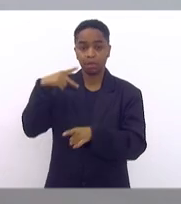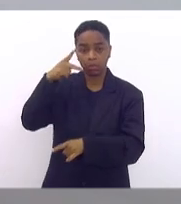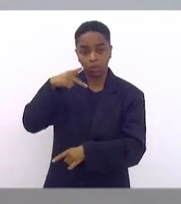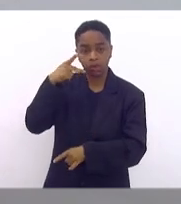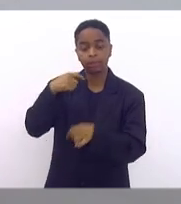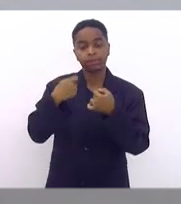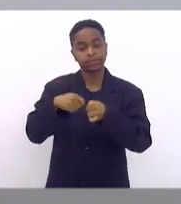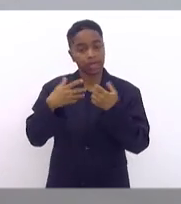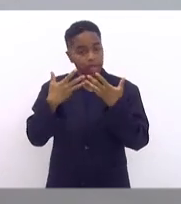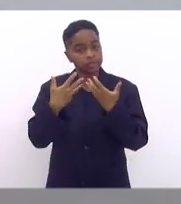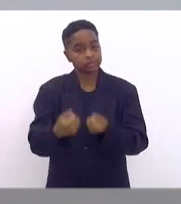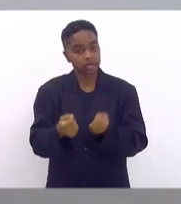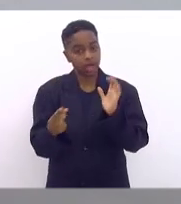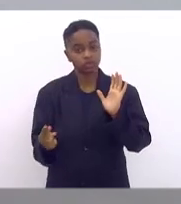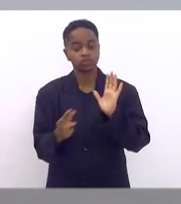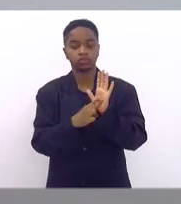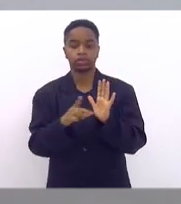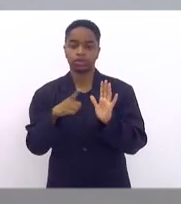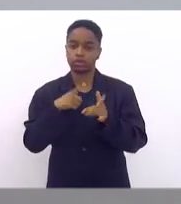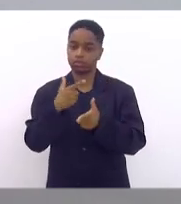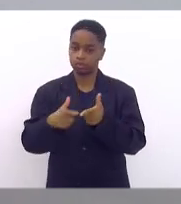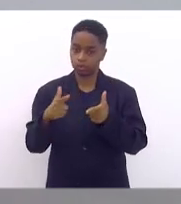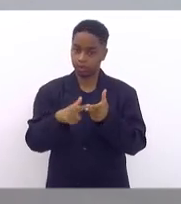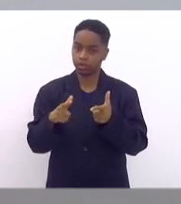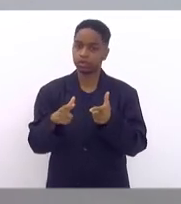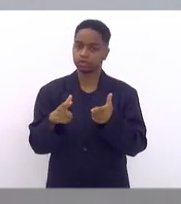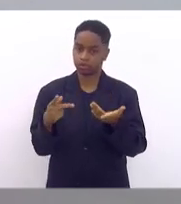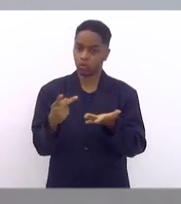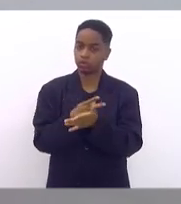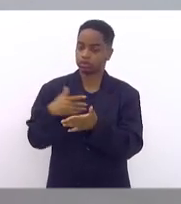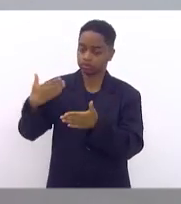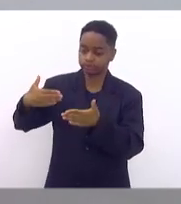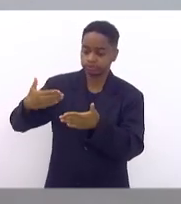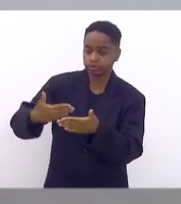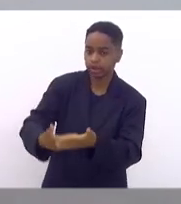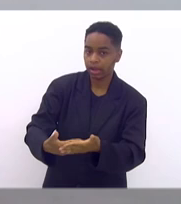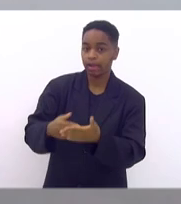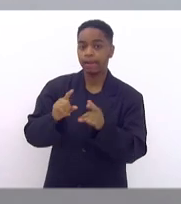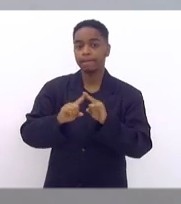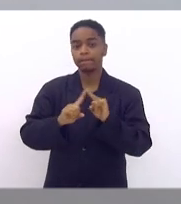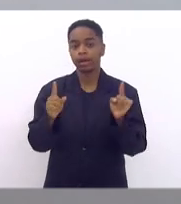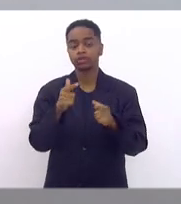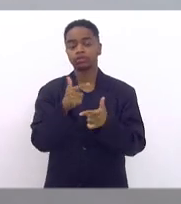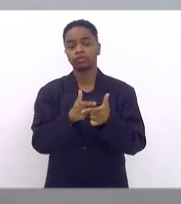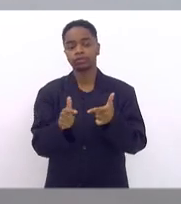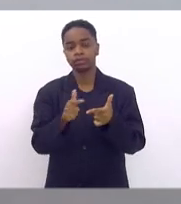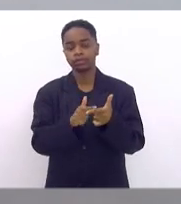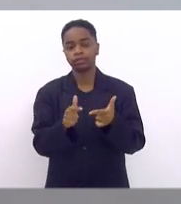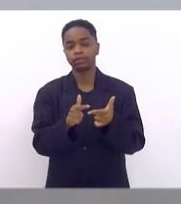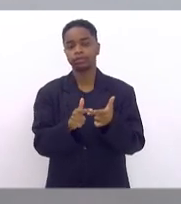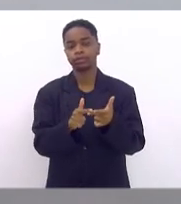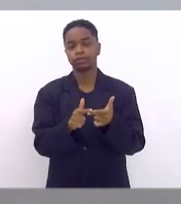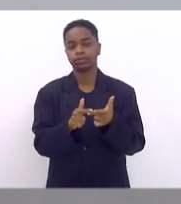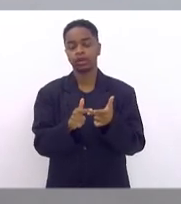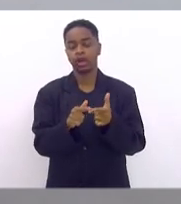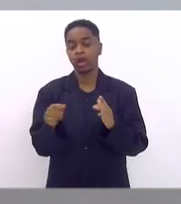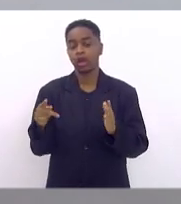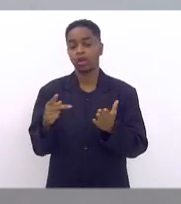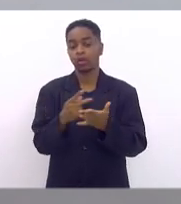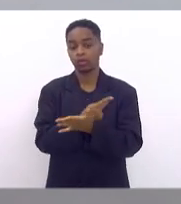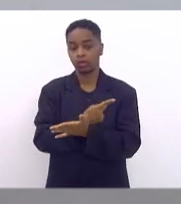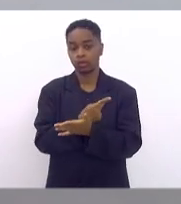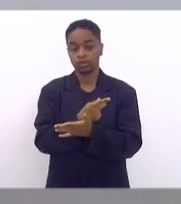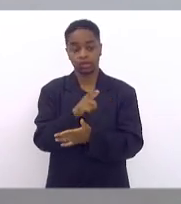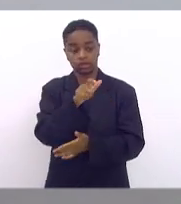admitir que temos um problema acontecendo, que esse problema ele é causado